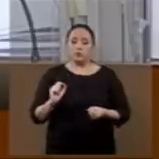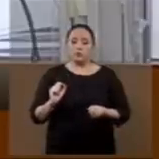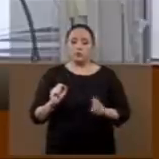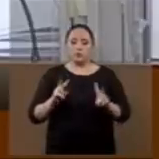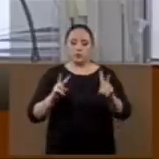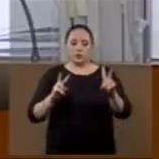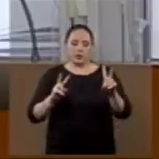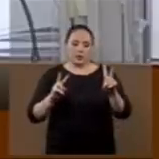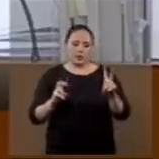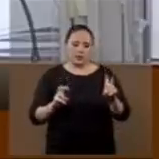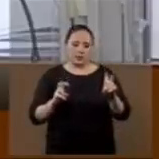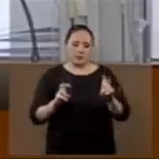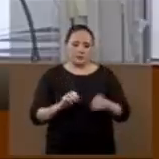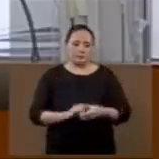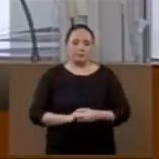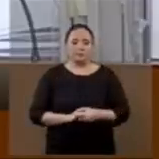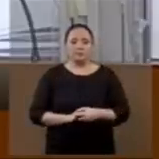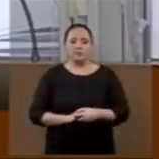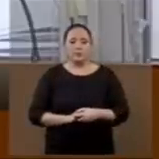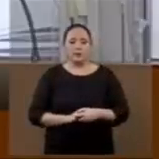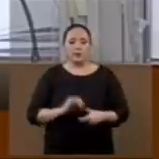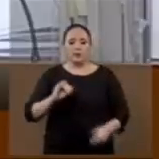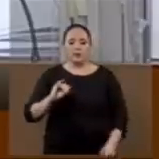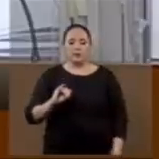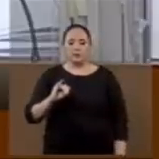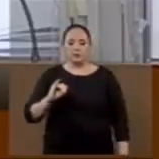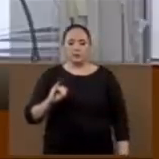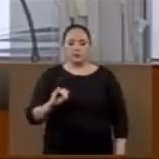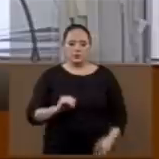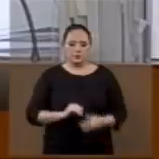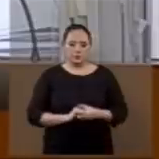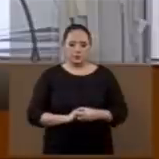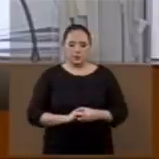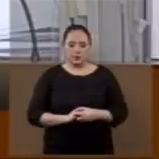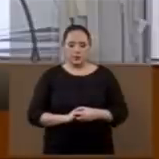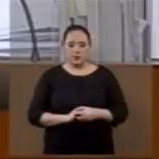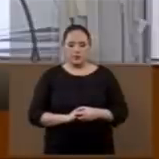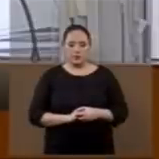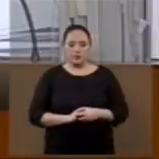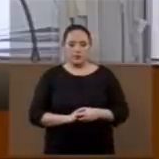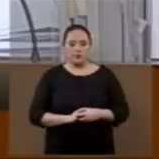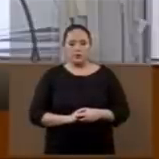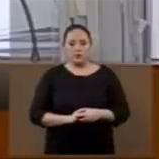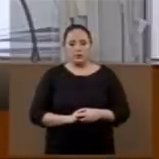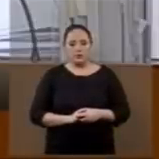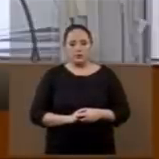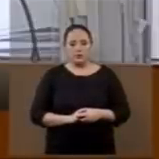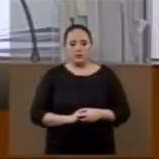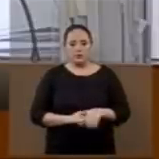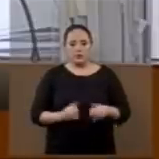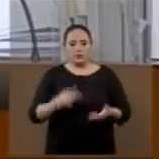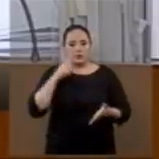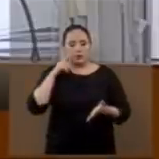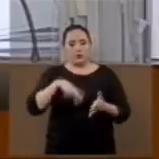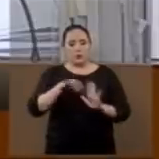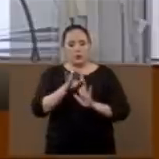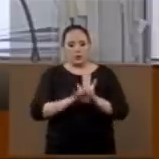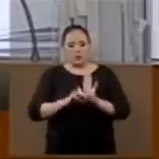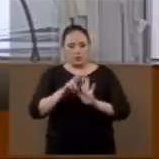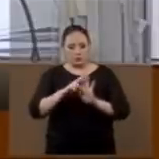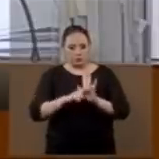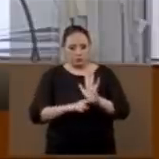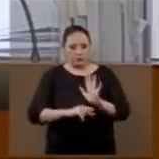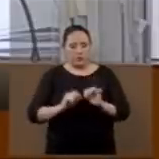Canotilho, que leciona, aspas, o jurista concretizador deve trabalhar a partir do texto da norma